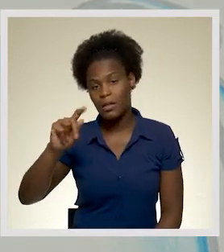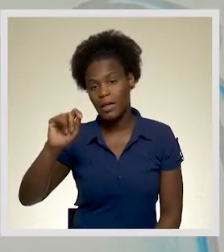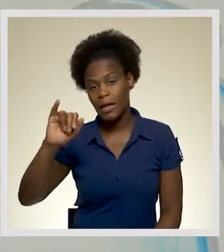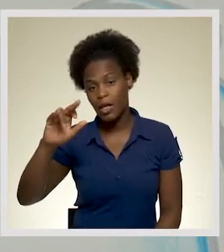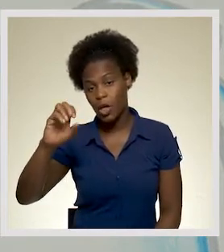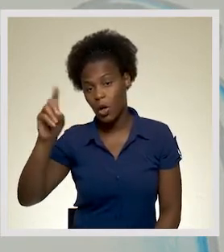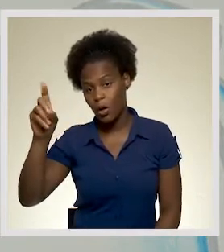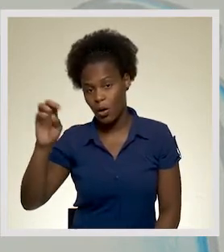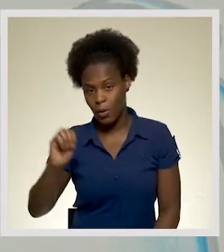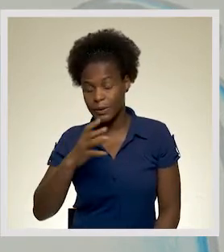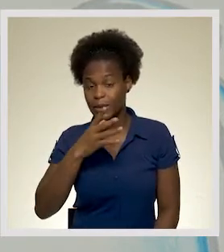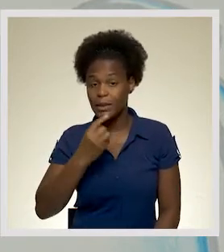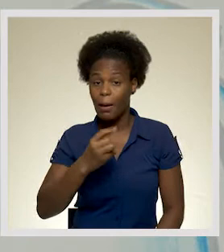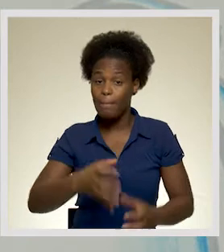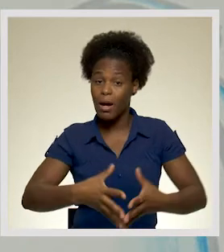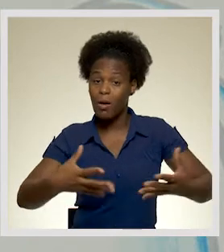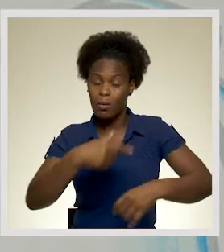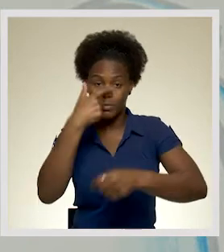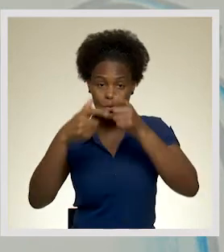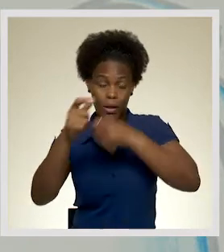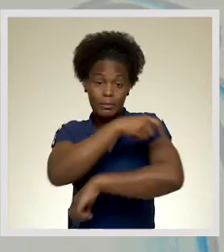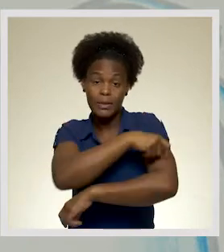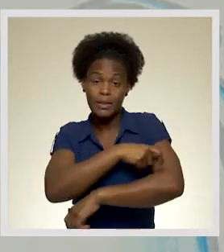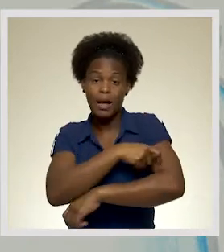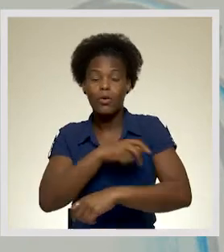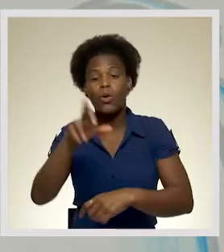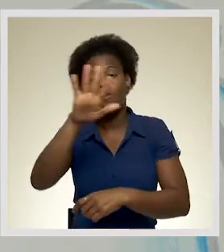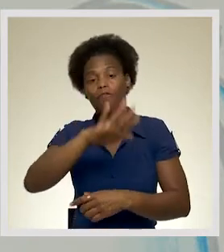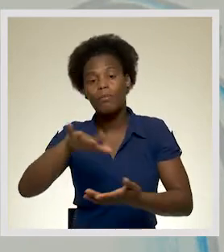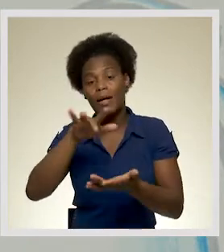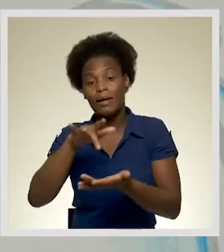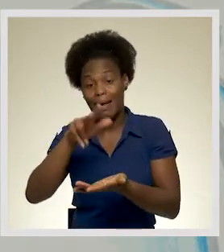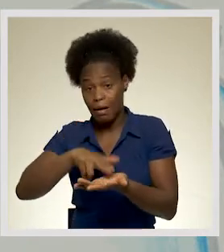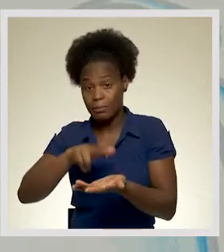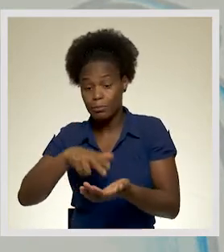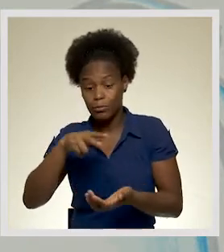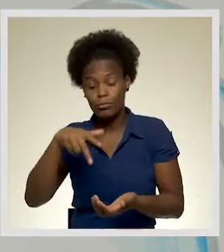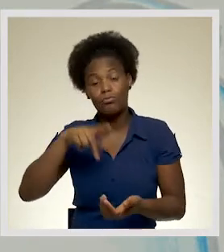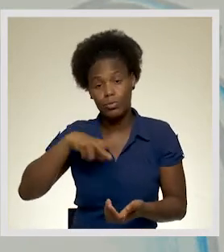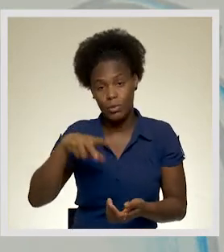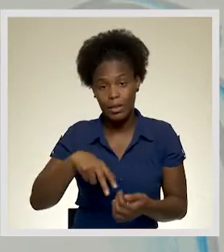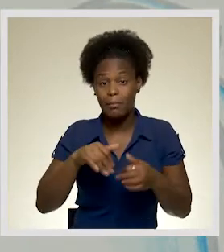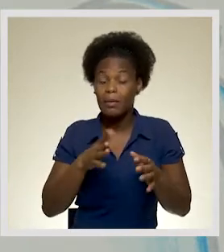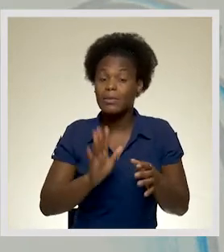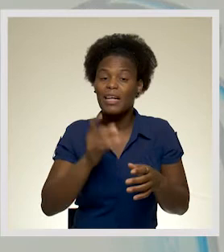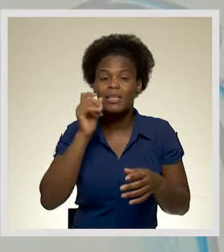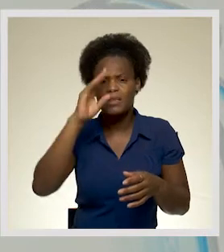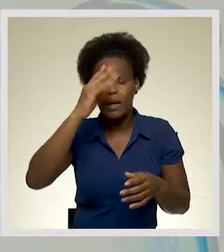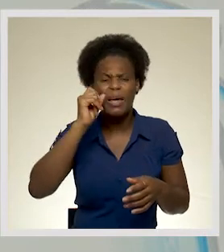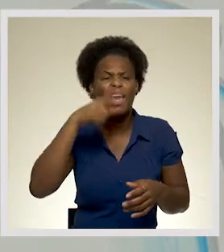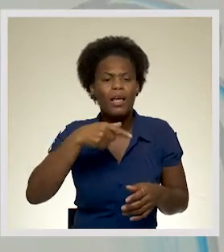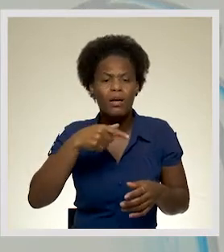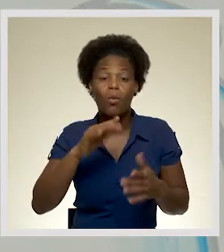considerado o maior representante do realismo português. Mas precisamos saber quem ele é, que obras é que